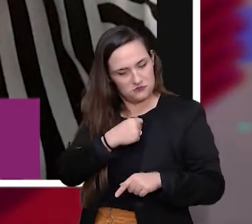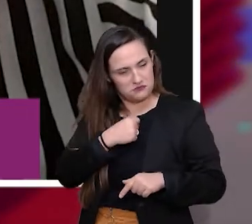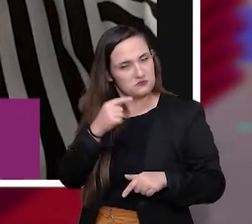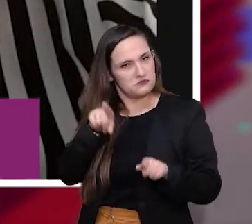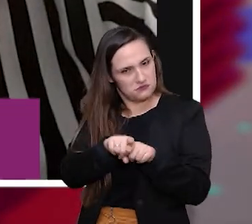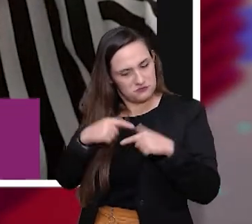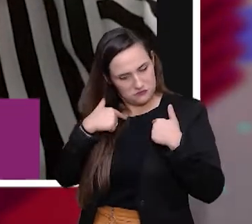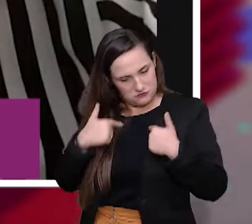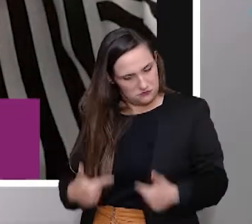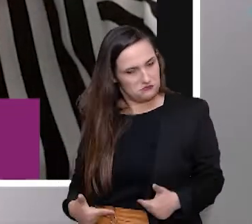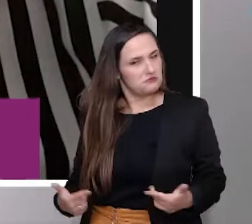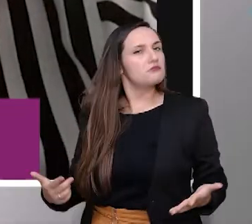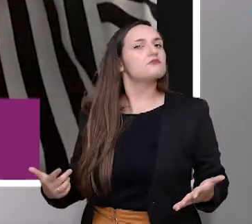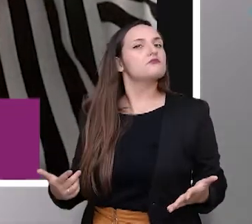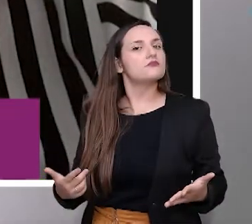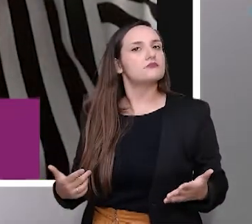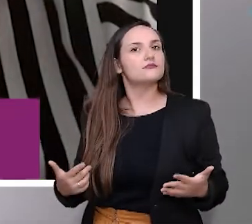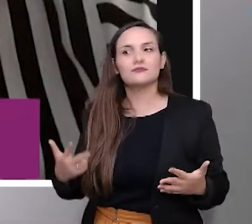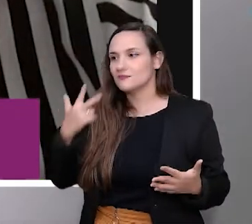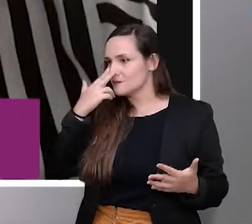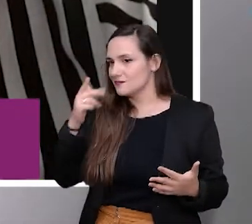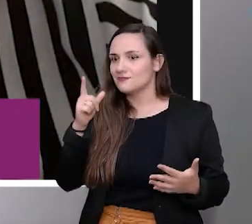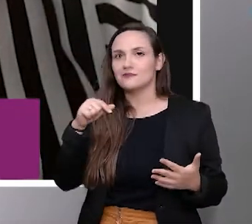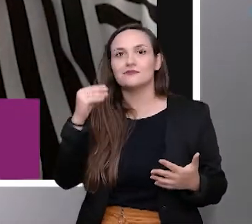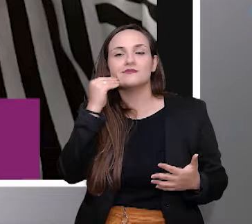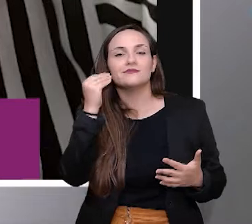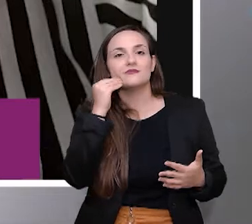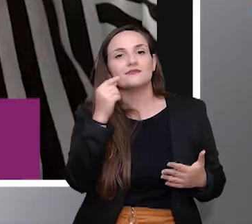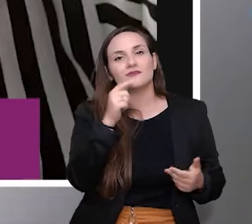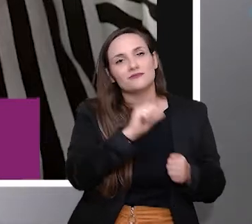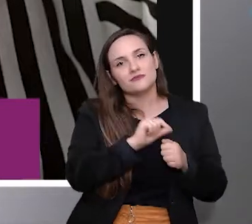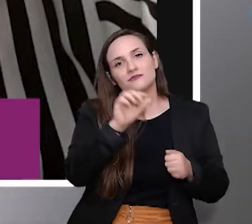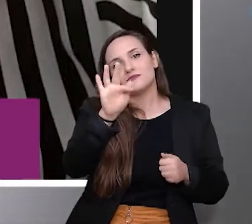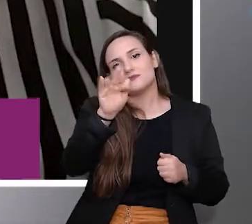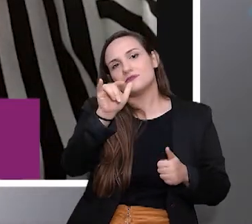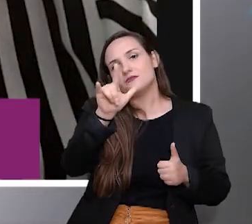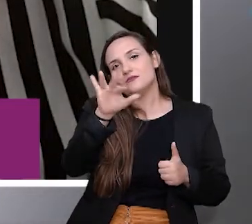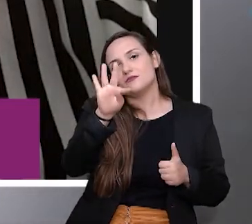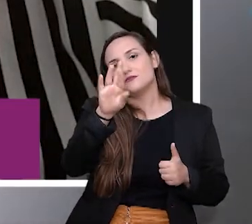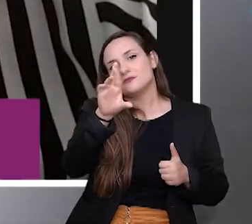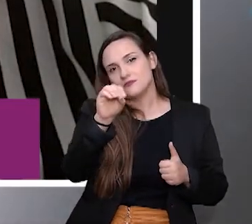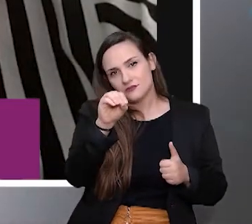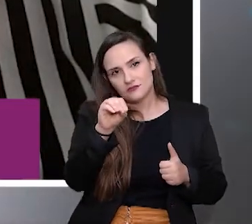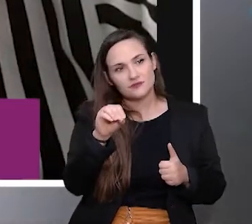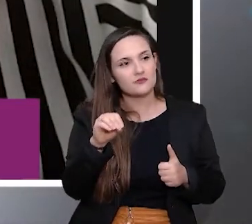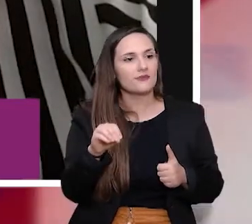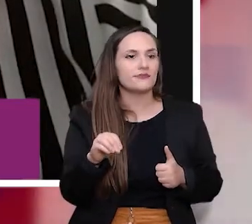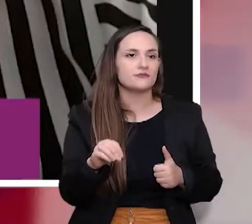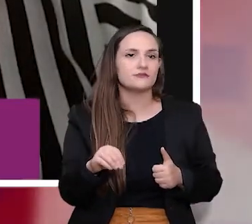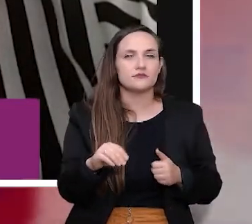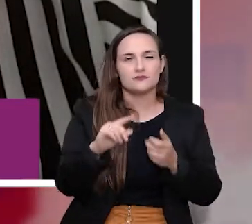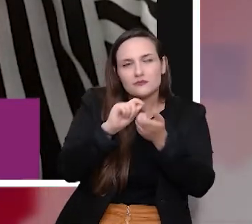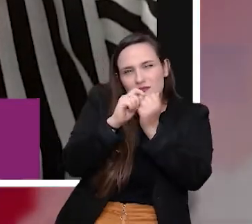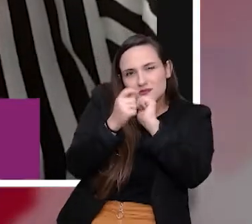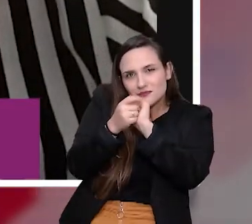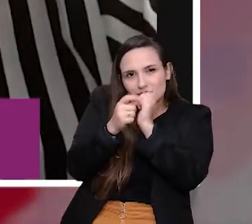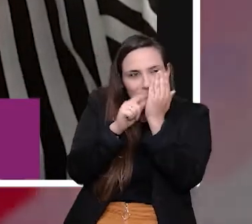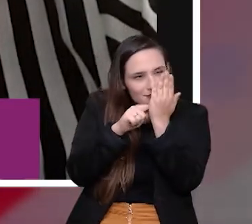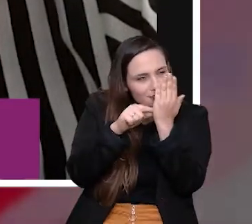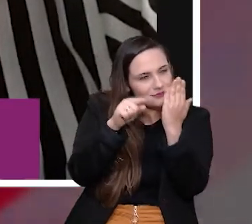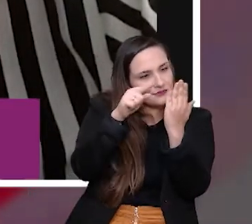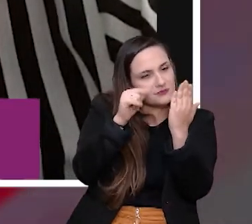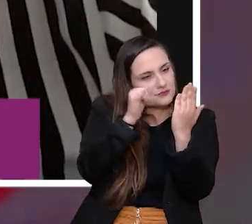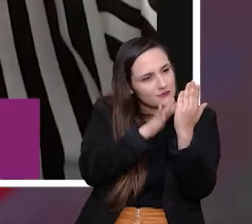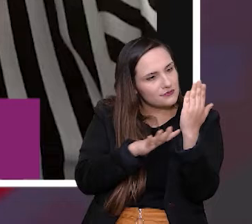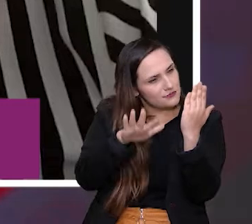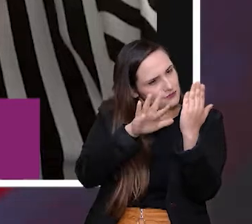termos de aparência física. E Sim. aí os filtros, né? Como eu já comentei aqui no início da edição,